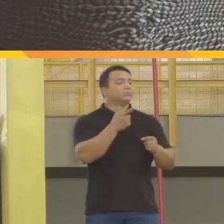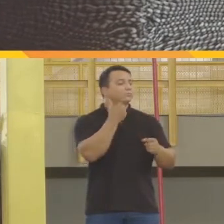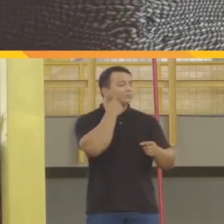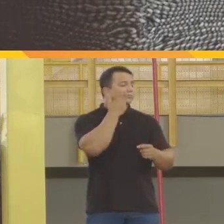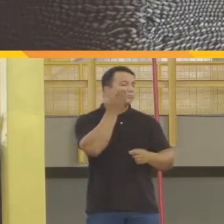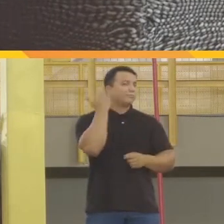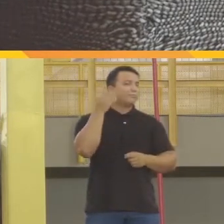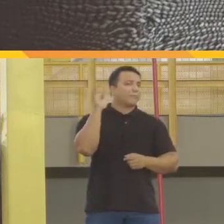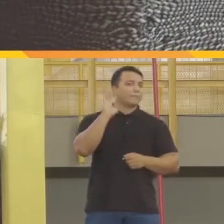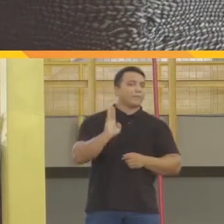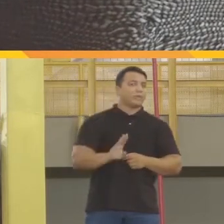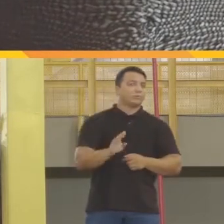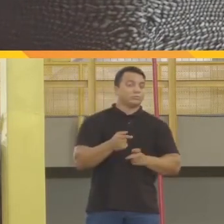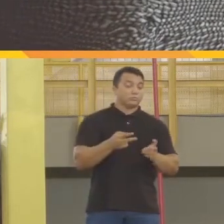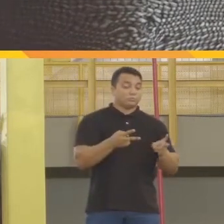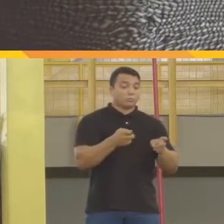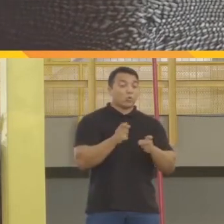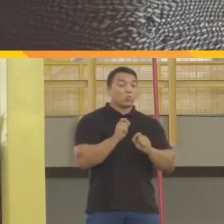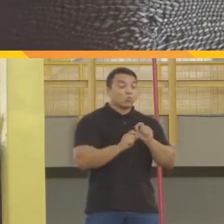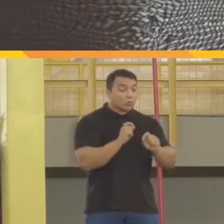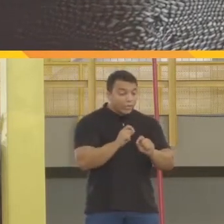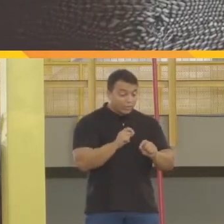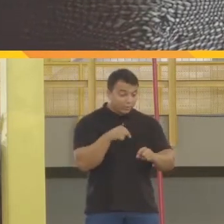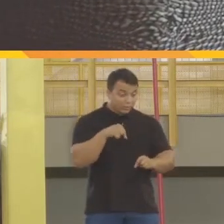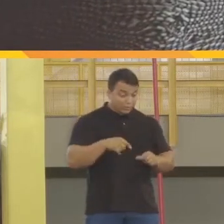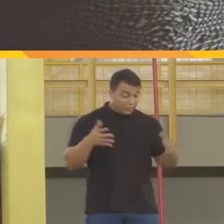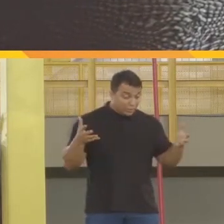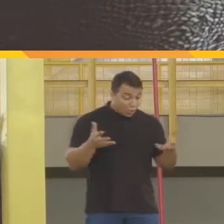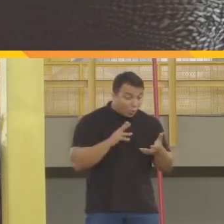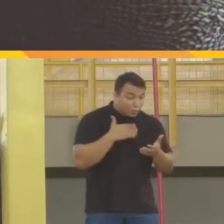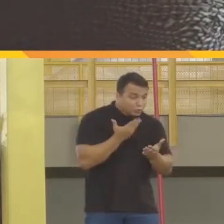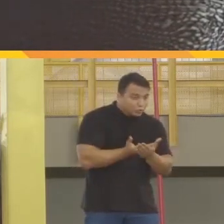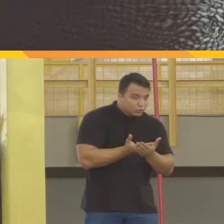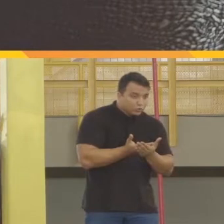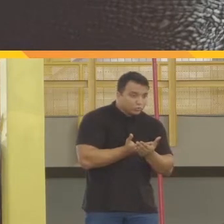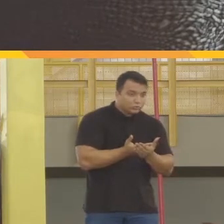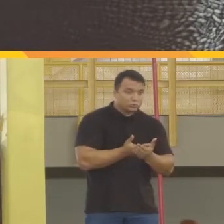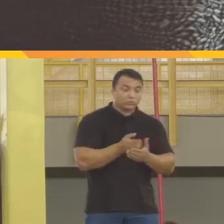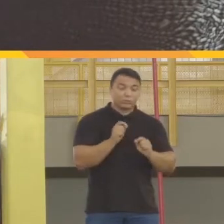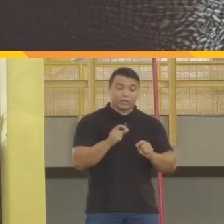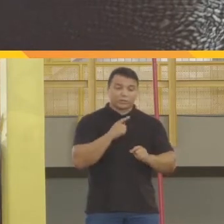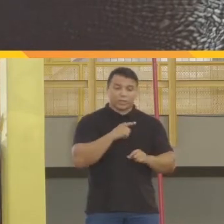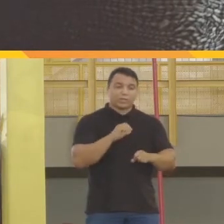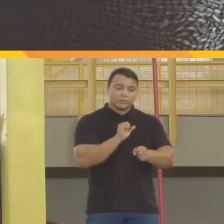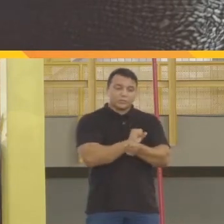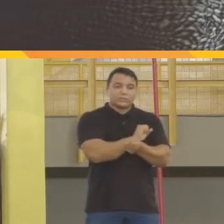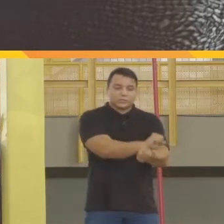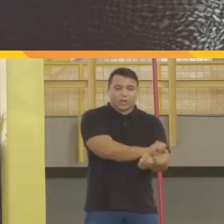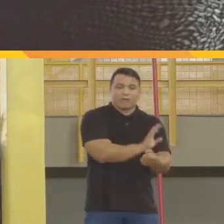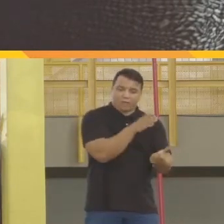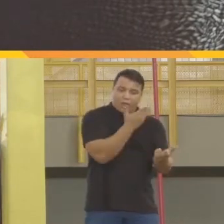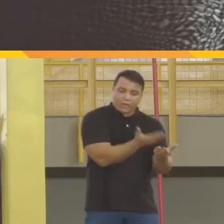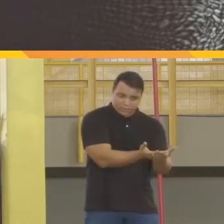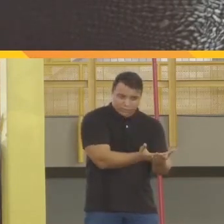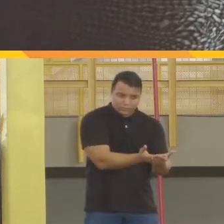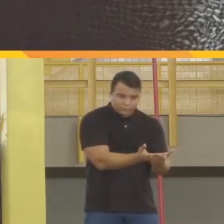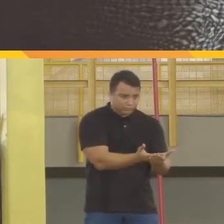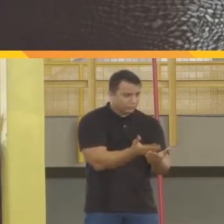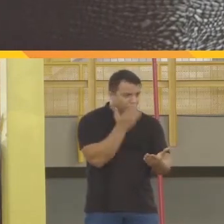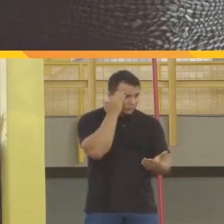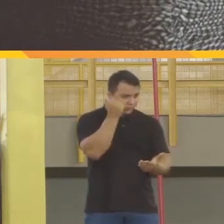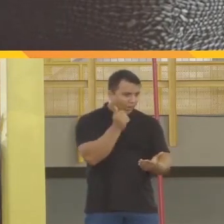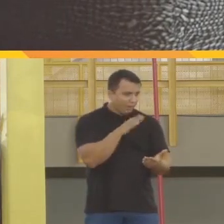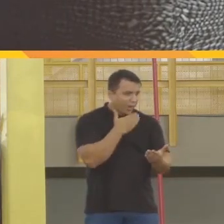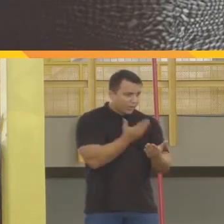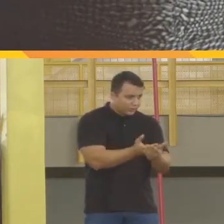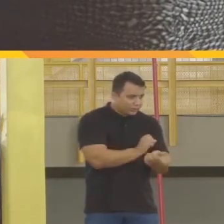raízes brasileiras, é possível afirmarmos que até hoje, a escravidão ela não foi abolida, até